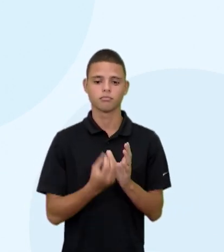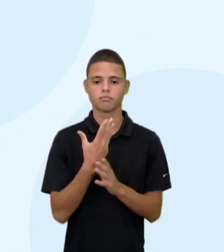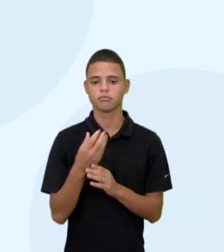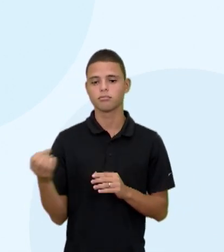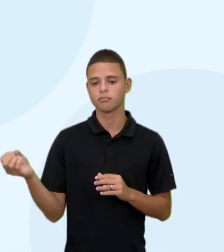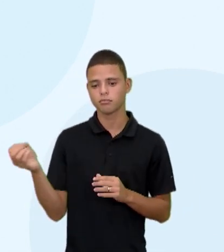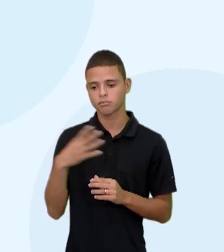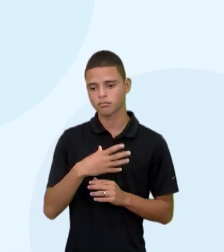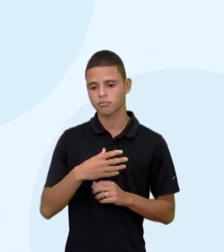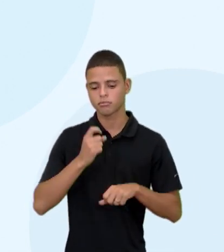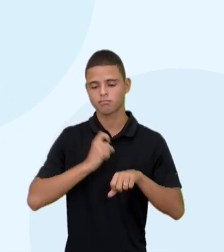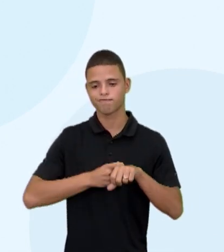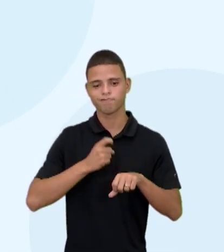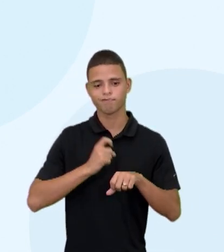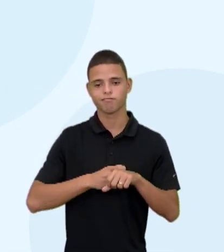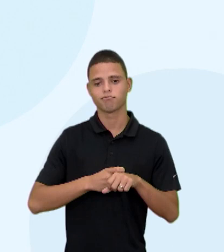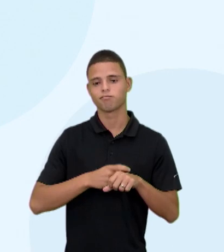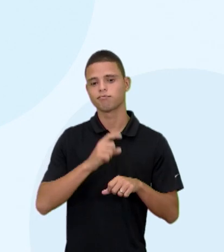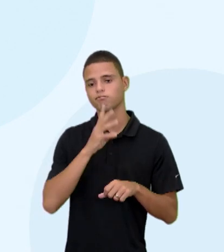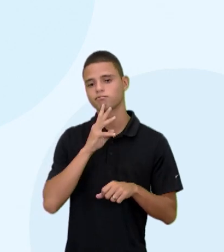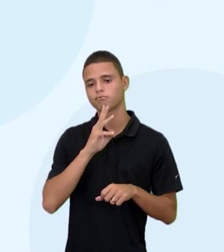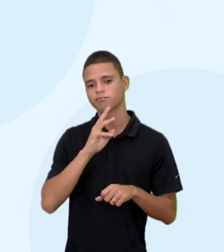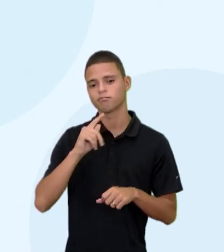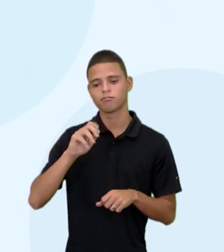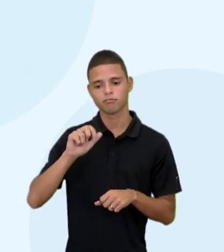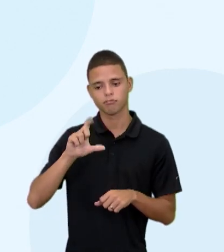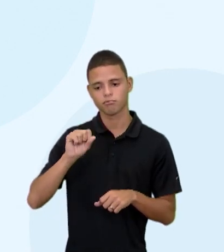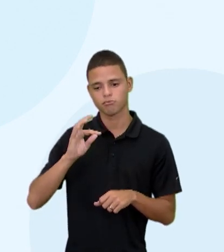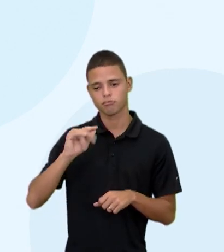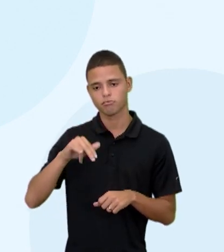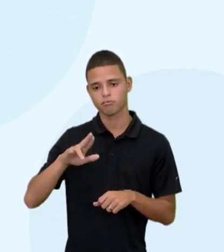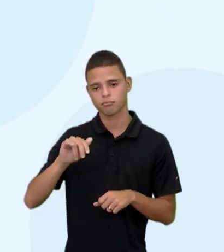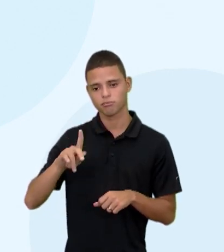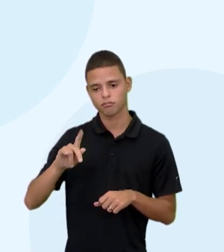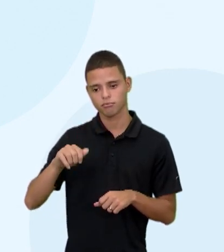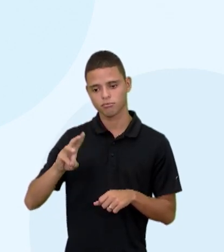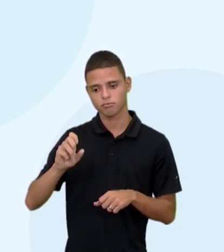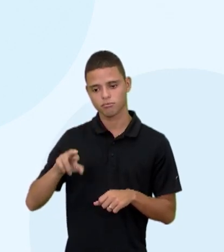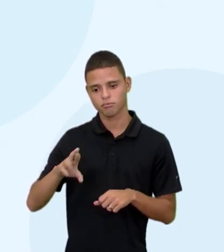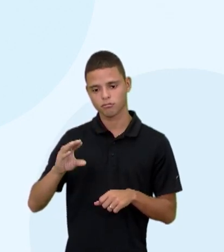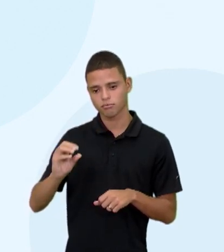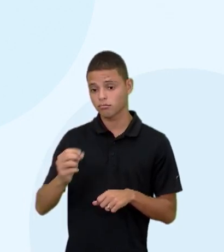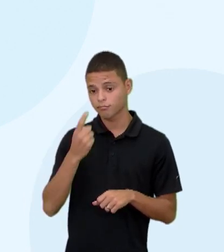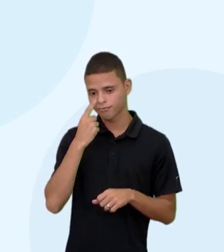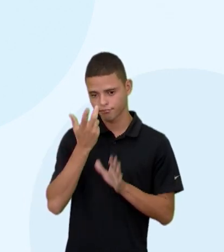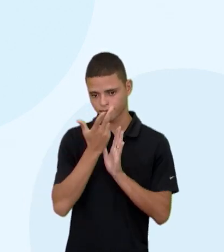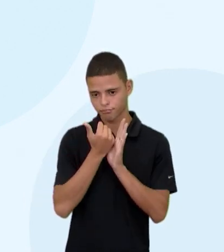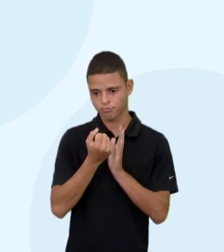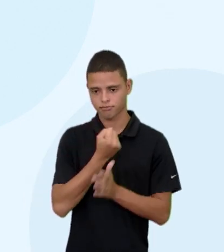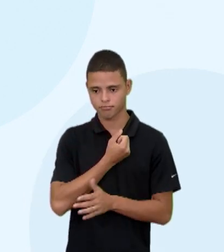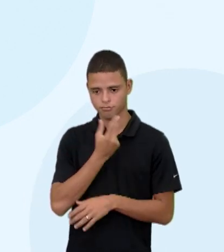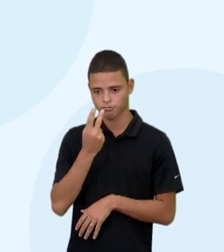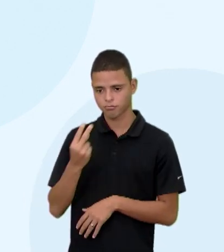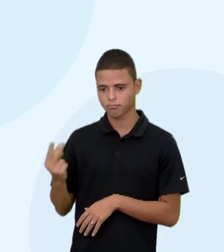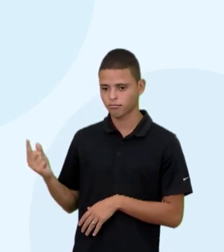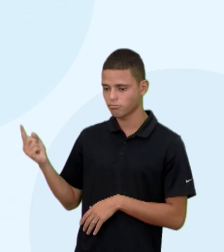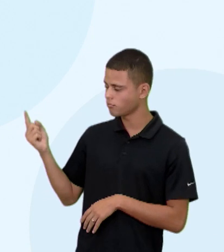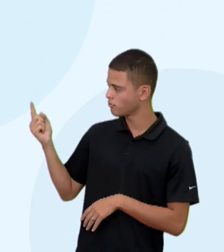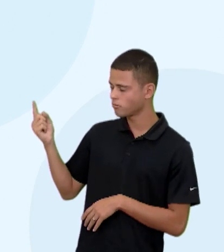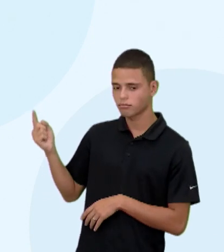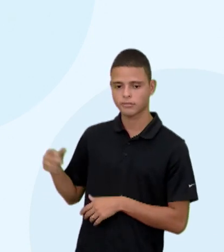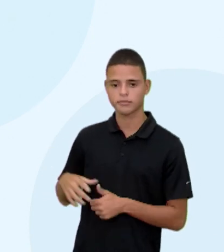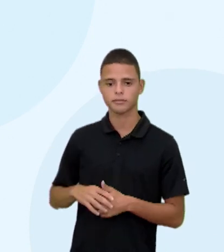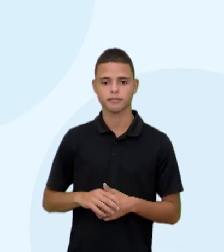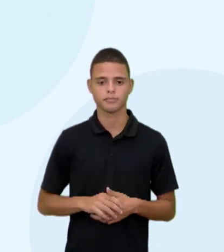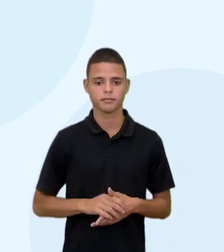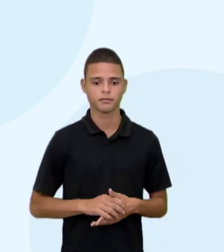de rocha, conhecido como plastiglomerado, que mostra aí a imagem 2, a formação dele, né? O